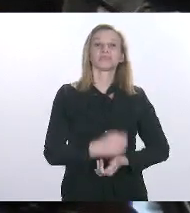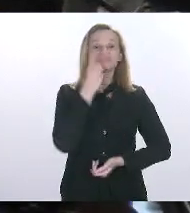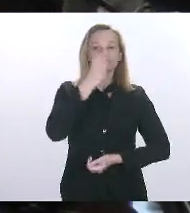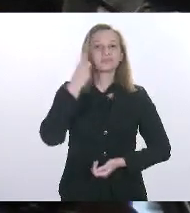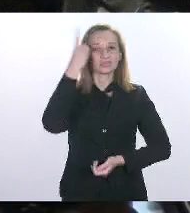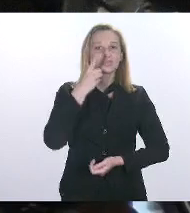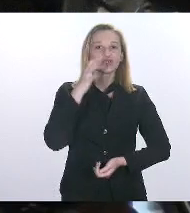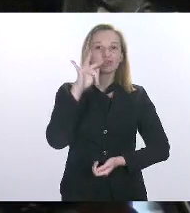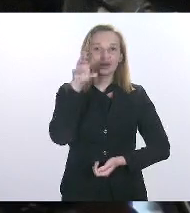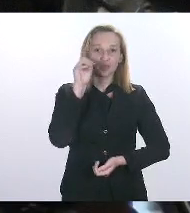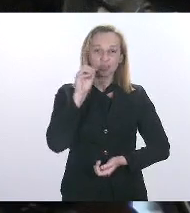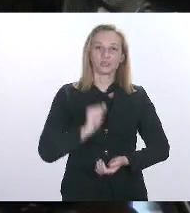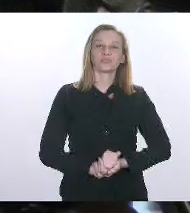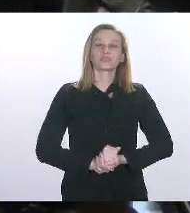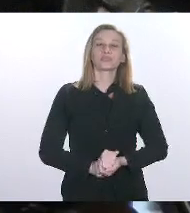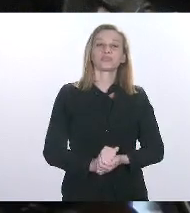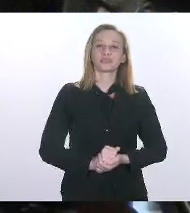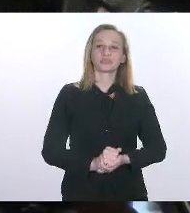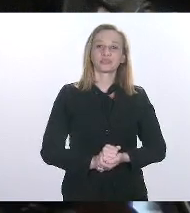Deputado Fábio Silva.